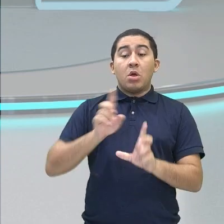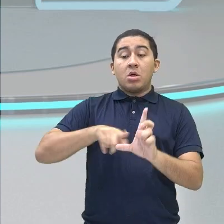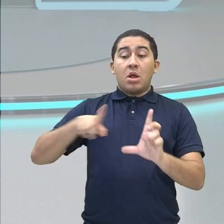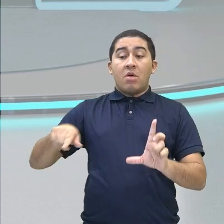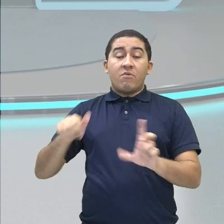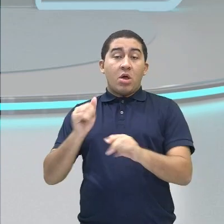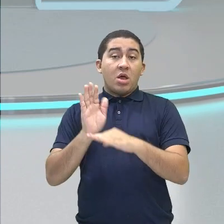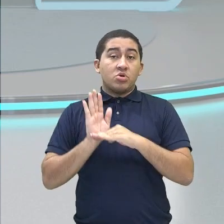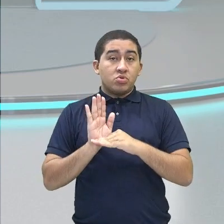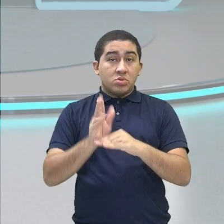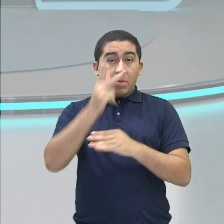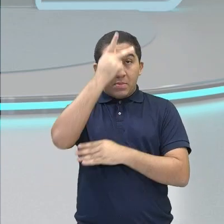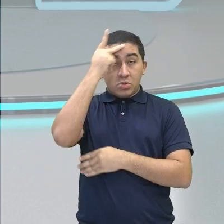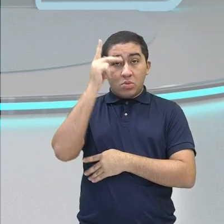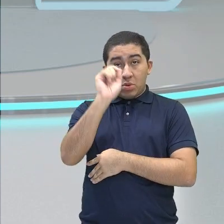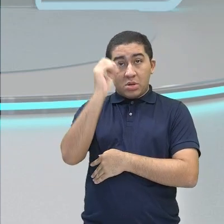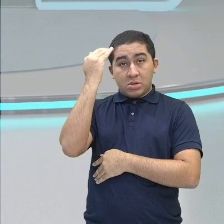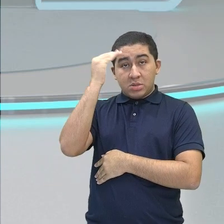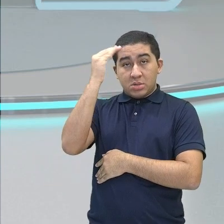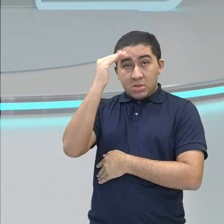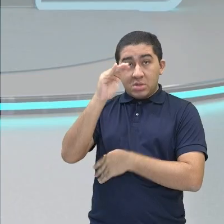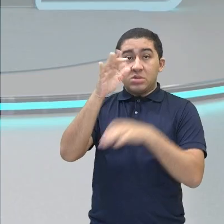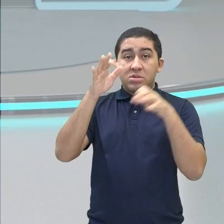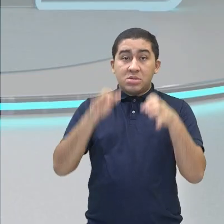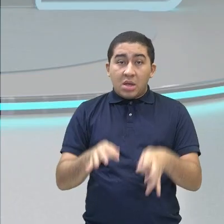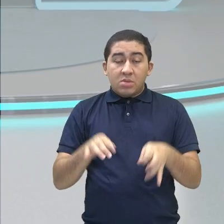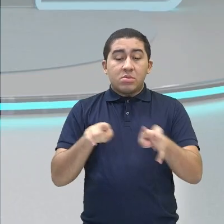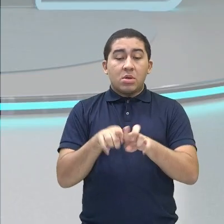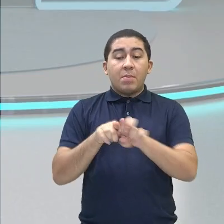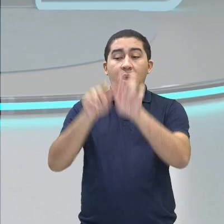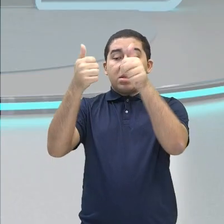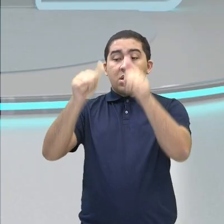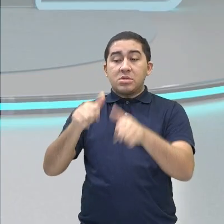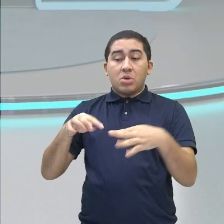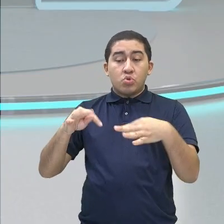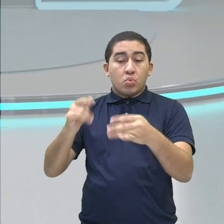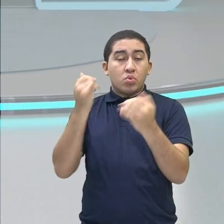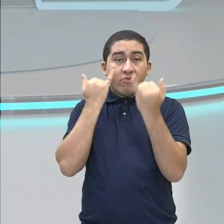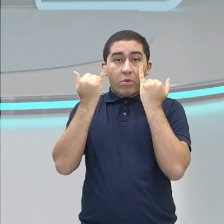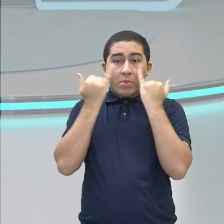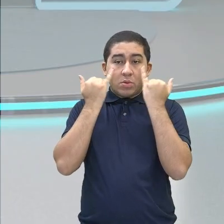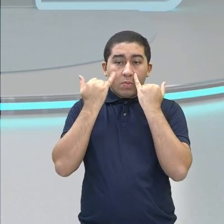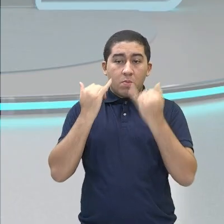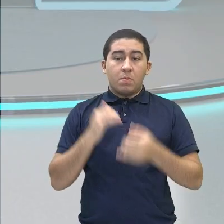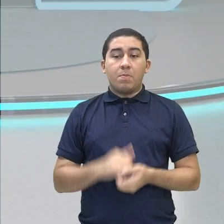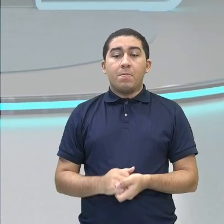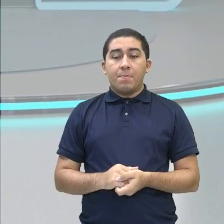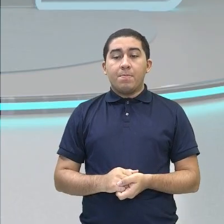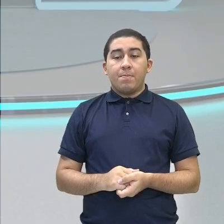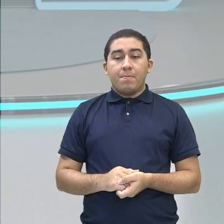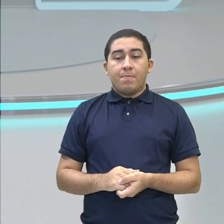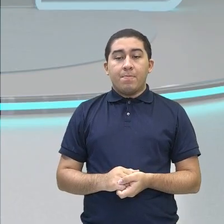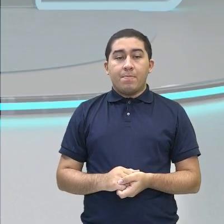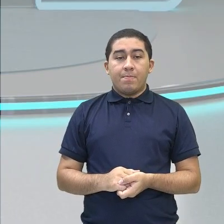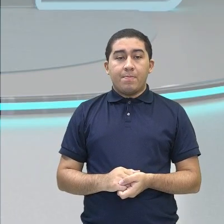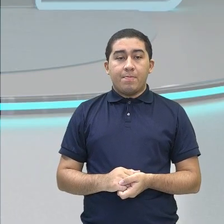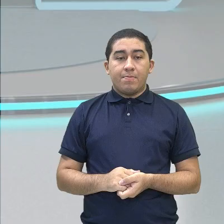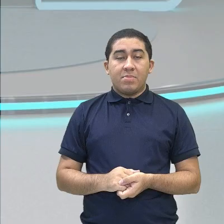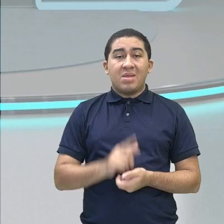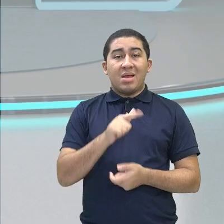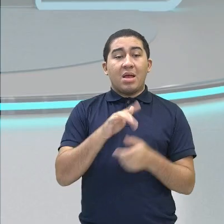a comparar, a entender e analisar os dados, né? Eles